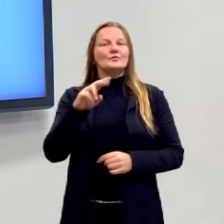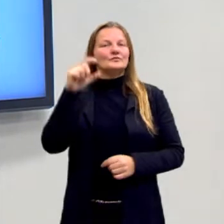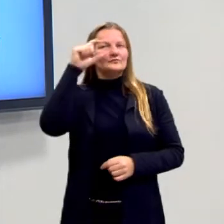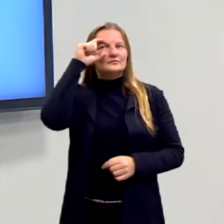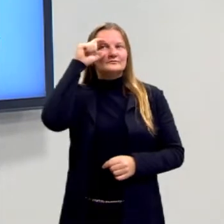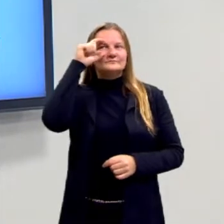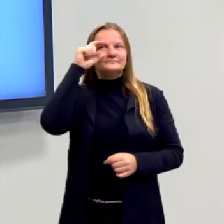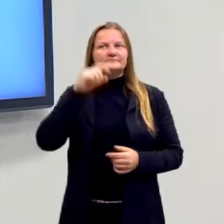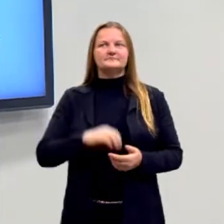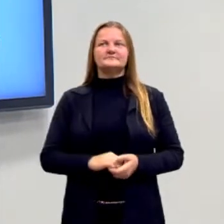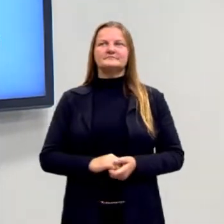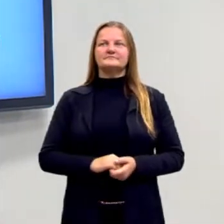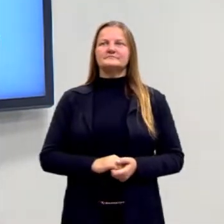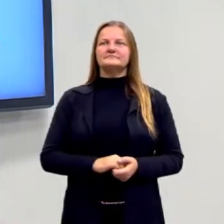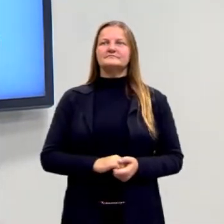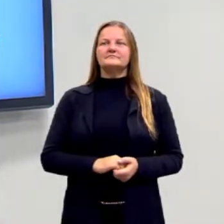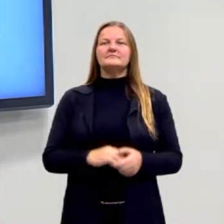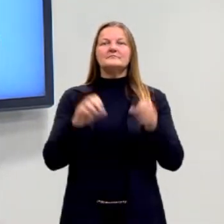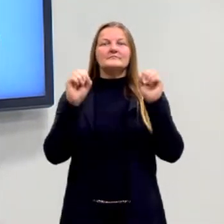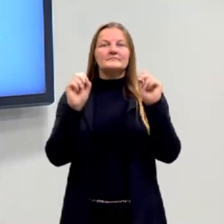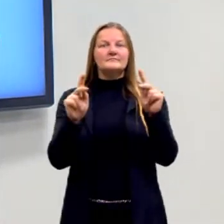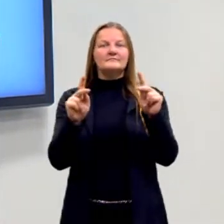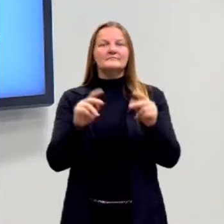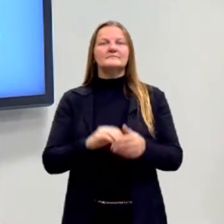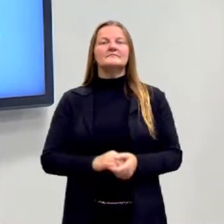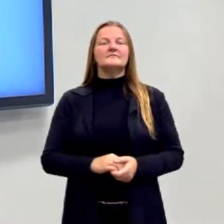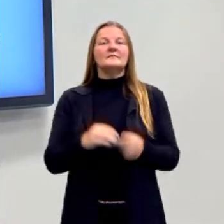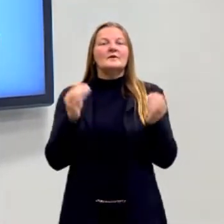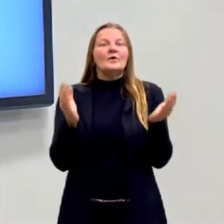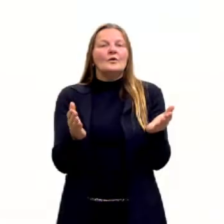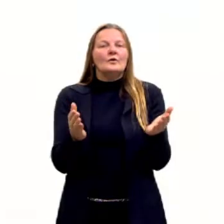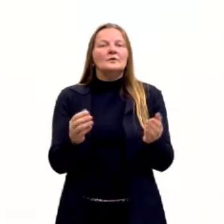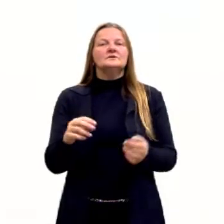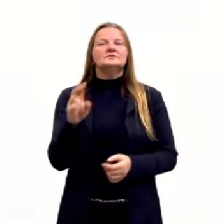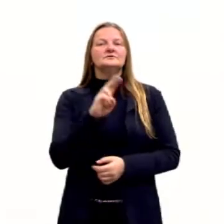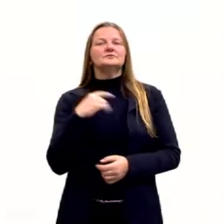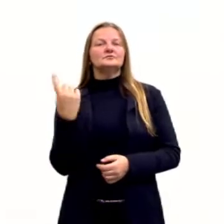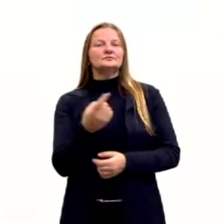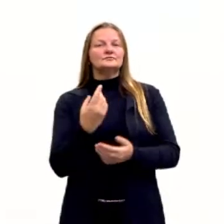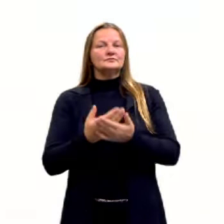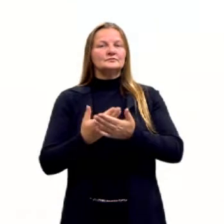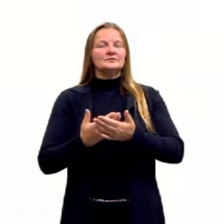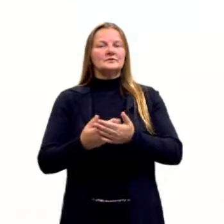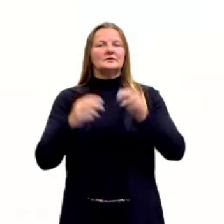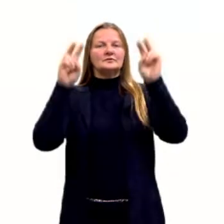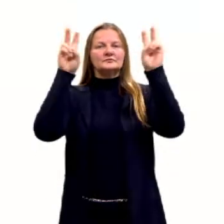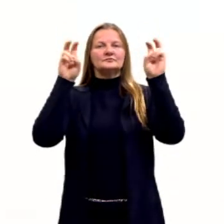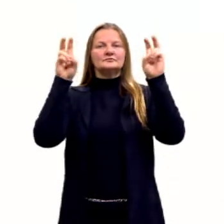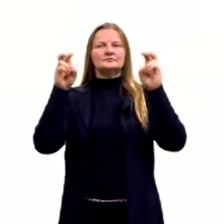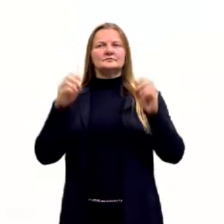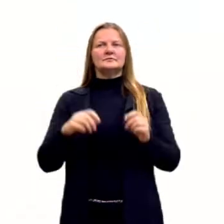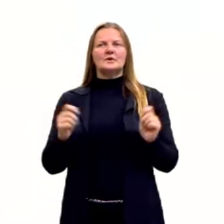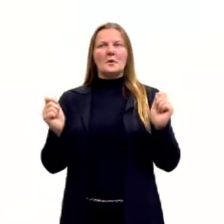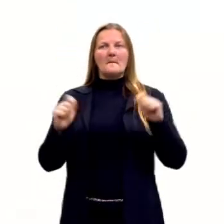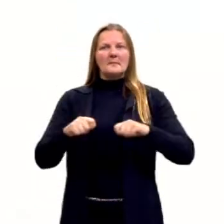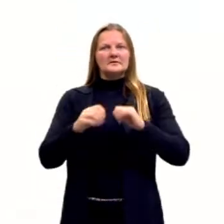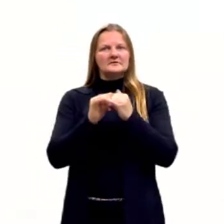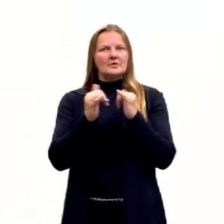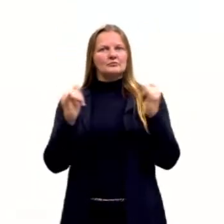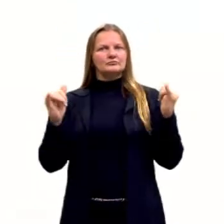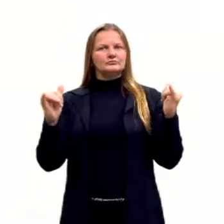óculos né certo pessoal então hoje a nossa aula é intitulada potencial